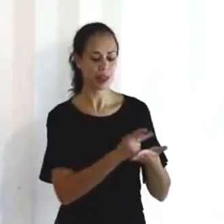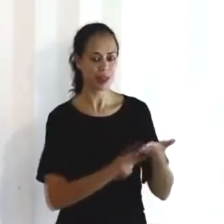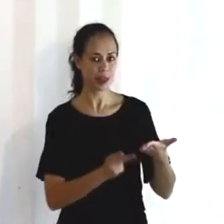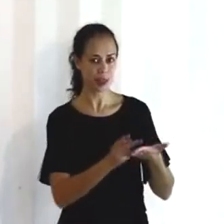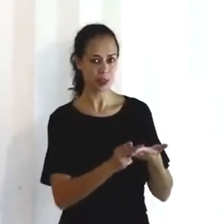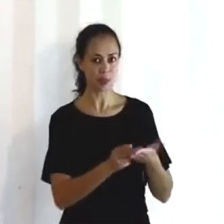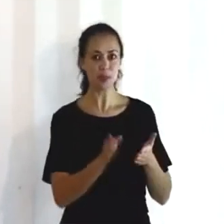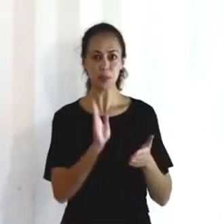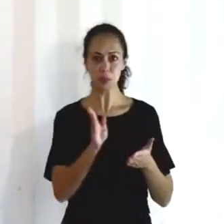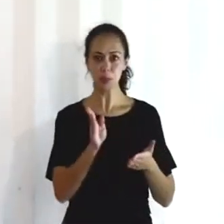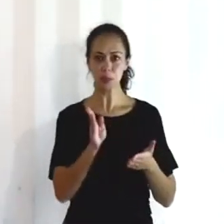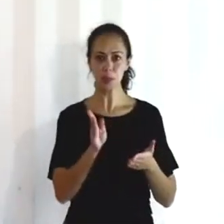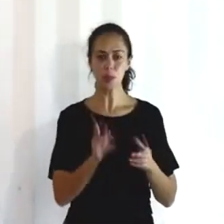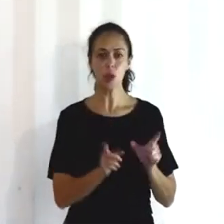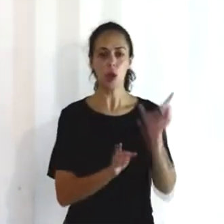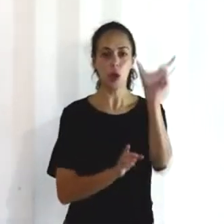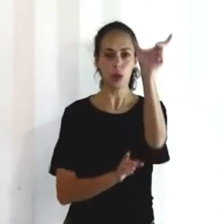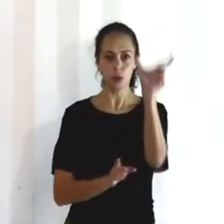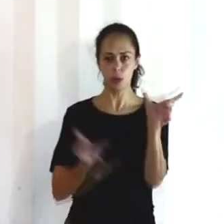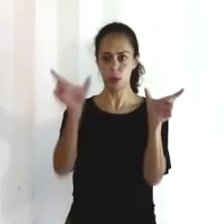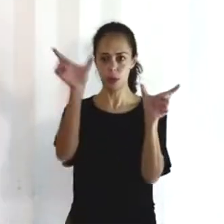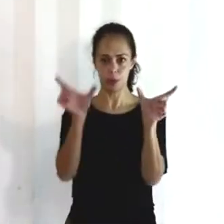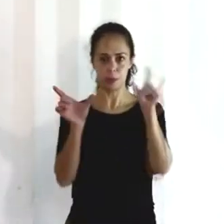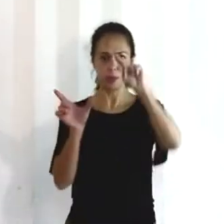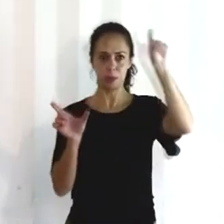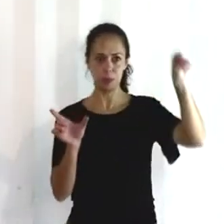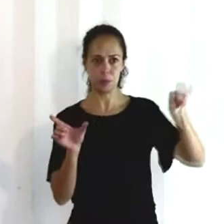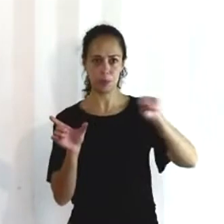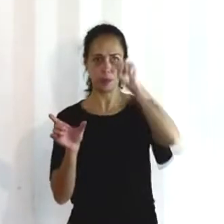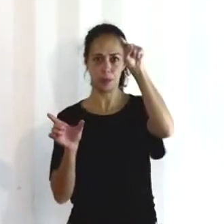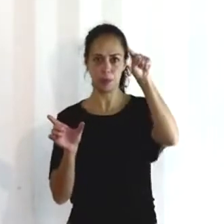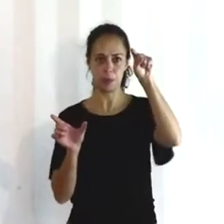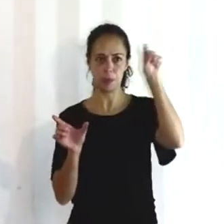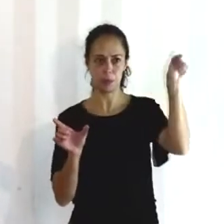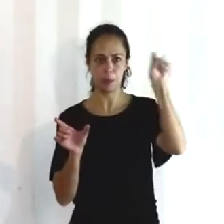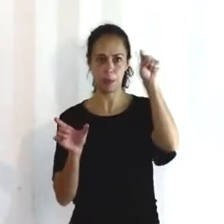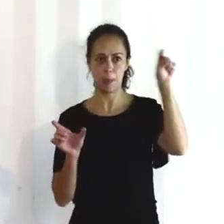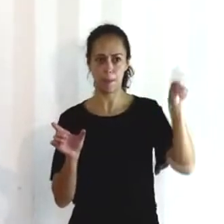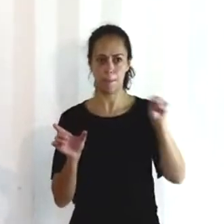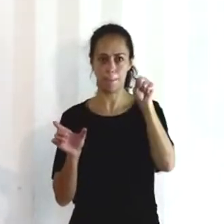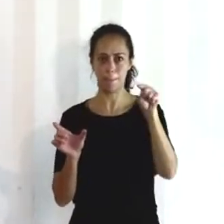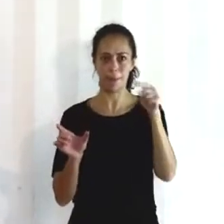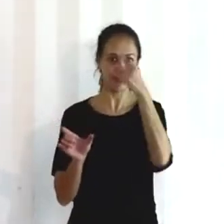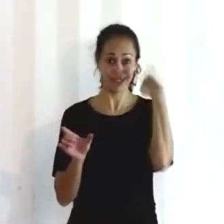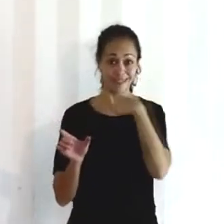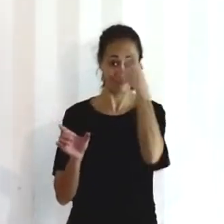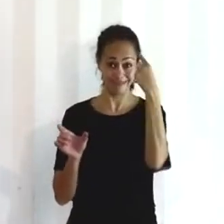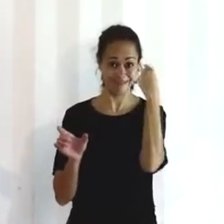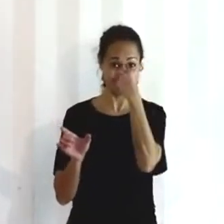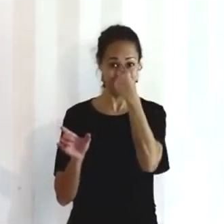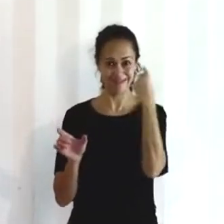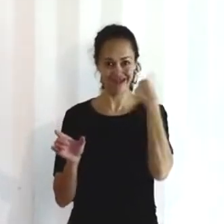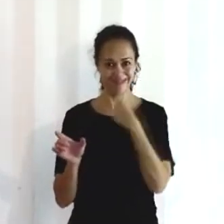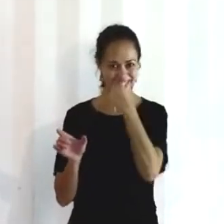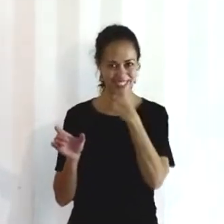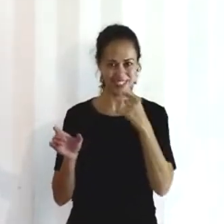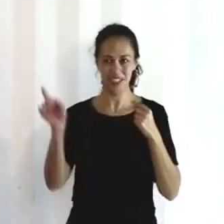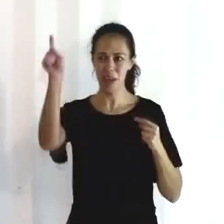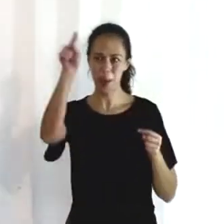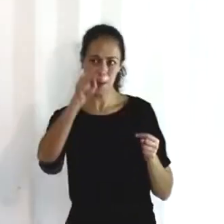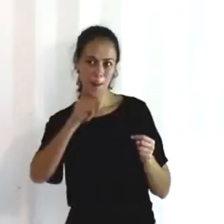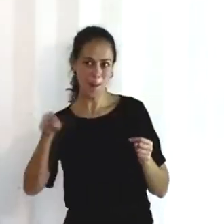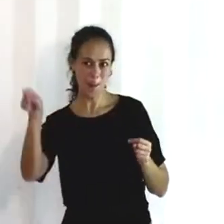carinhas. Eu sempre procuro pedir que vocês façam desenhos o mais simples possível. Nós temos crianças bem